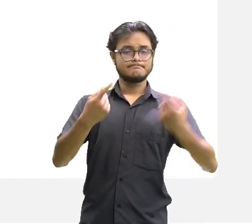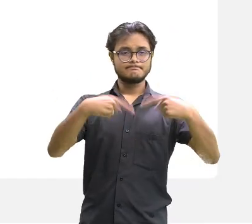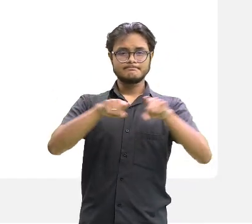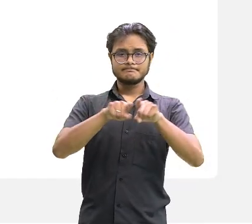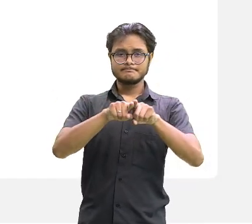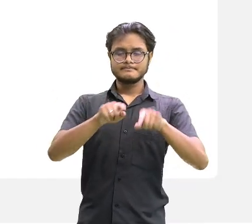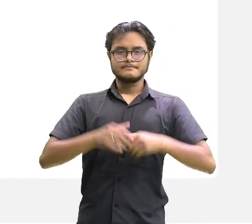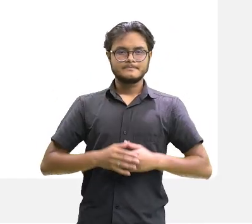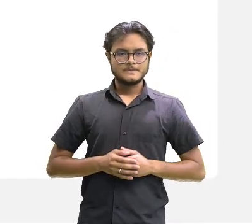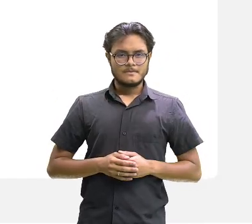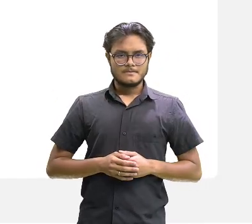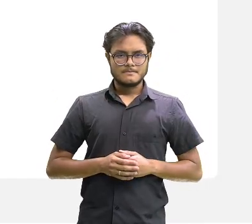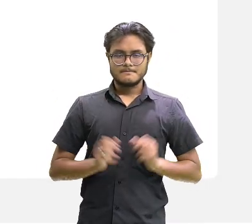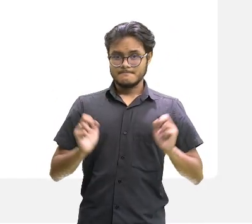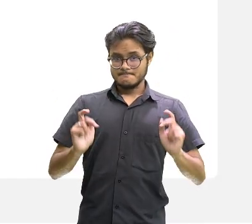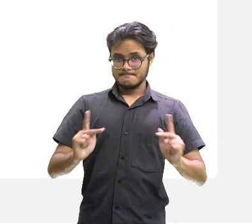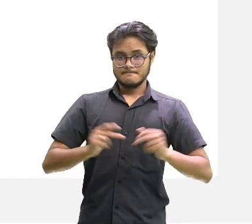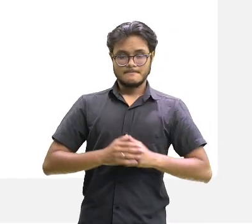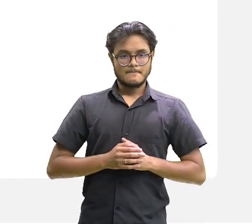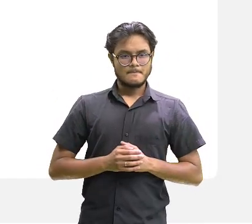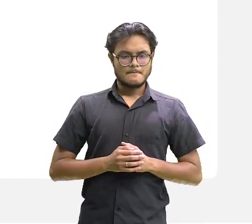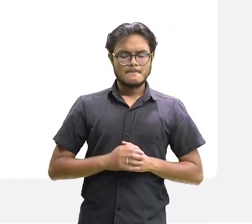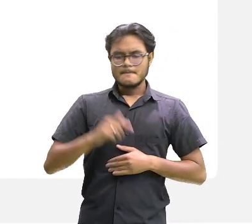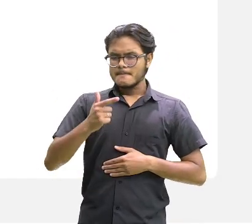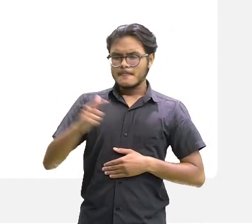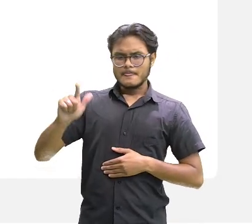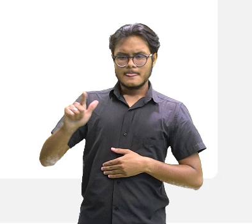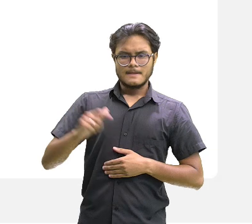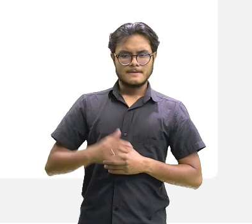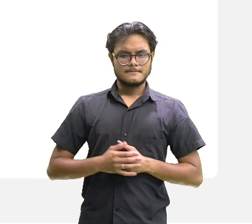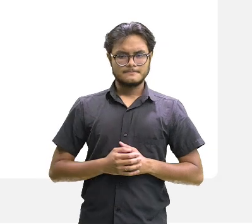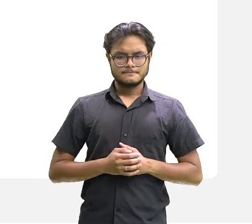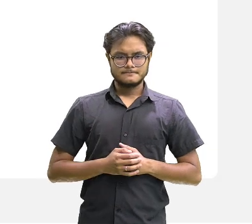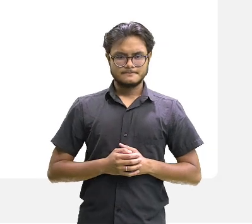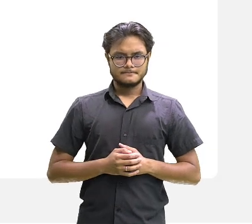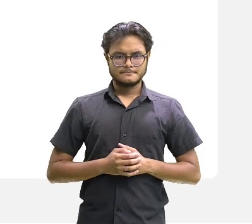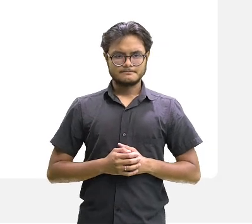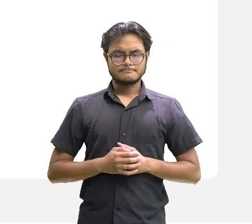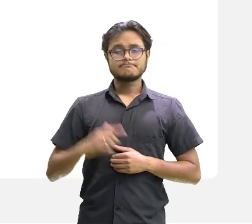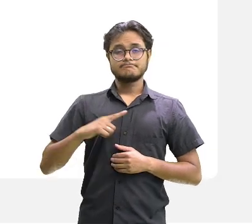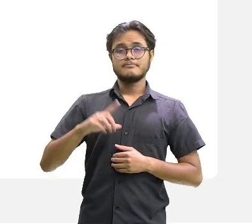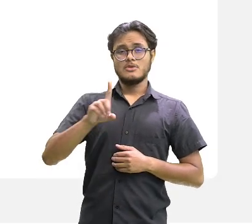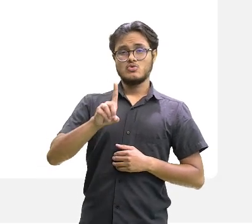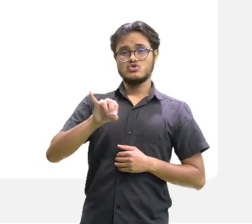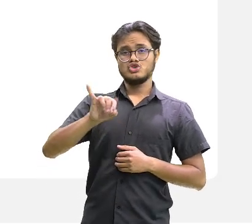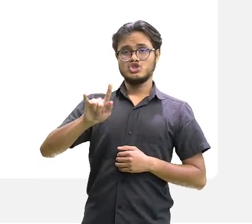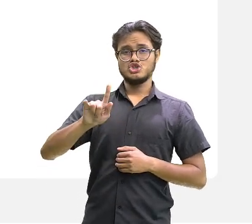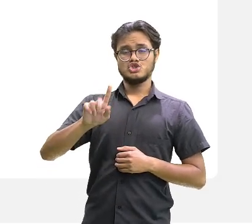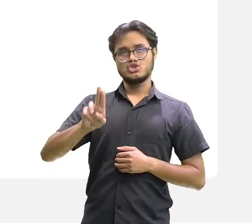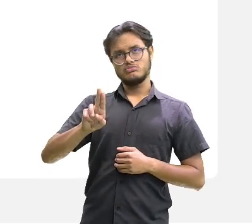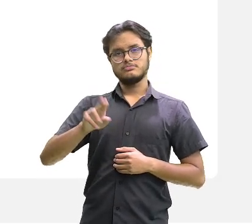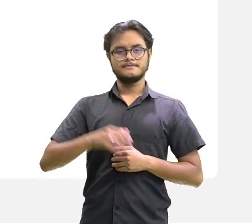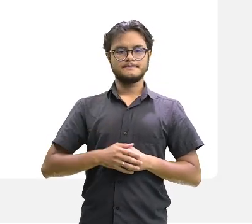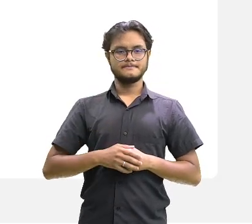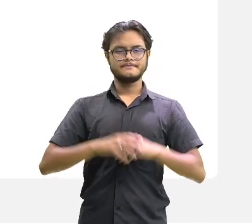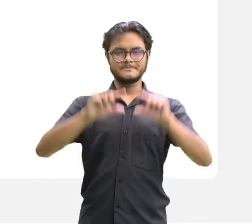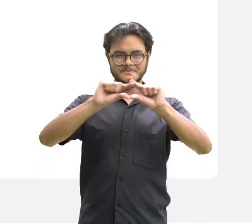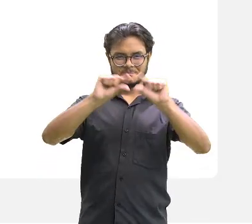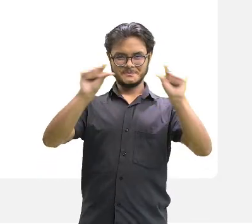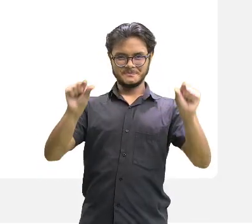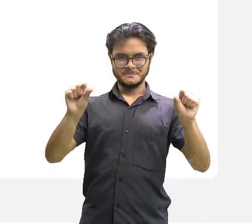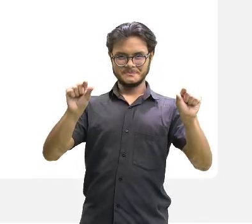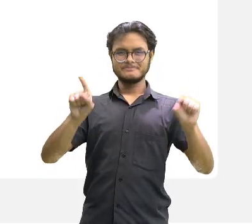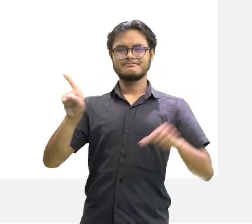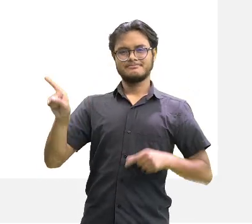colocou aí para vocês. Beleza? Vamos ver outro método contraceptivo aí? É o DIU, dispositivo